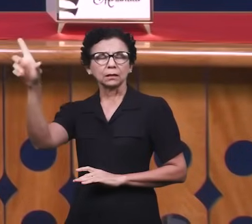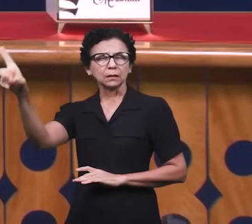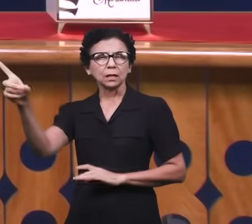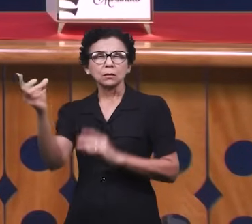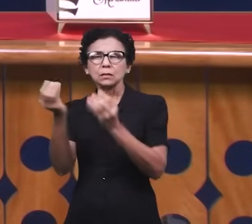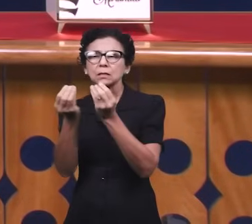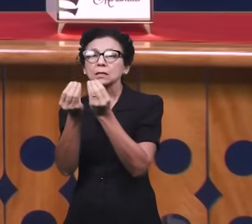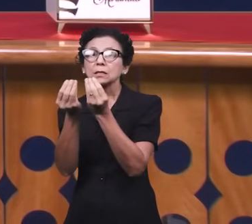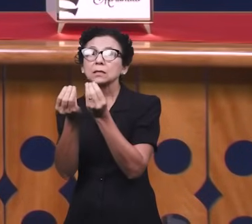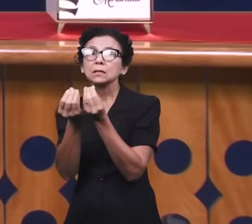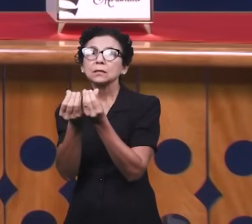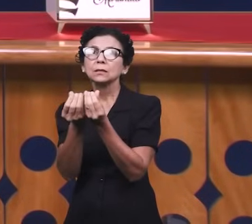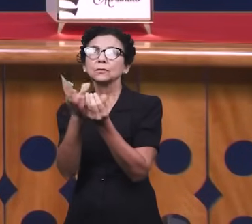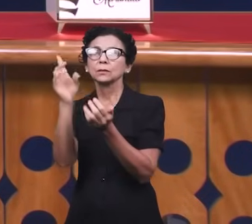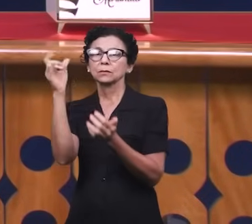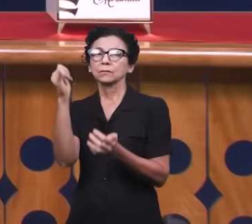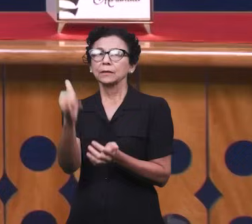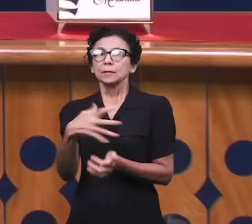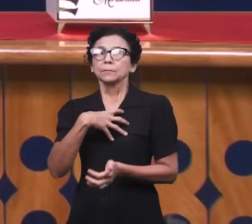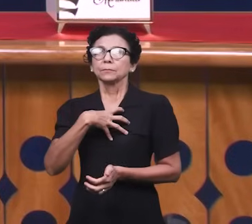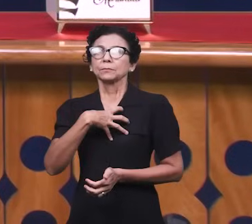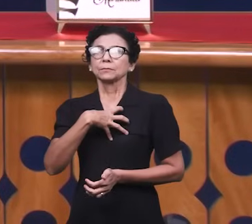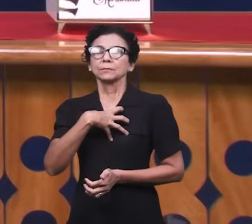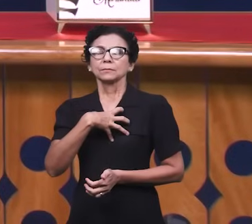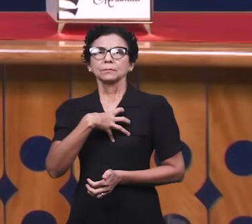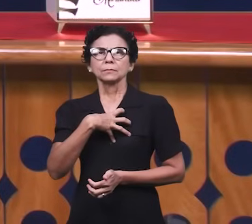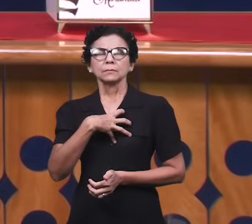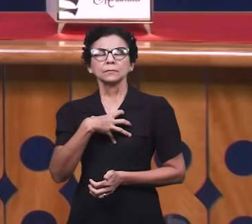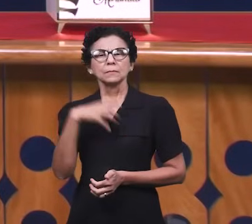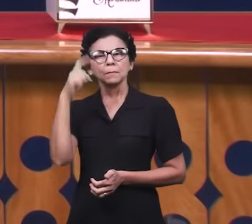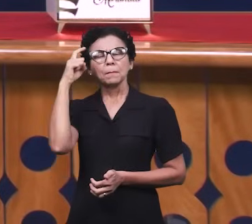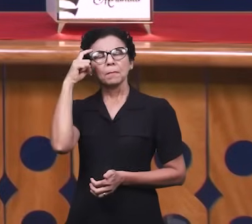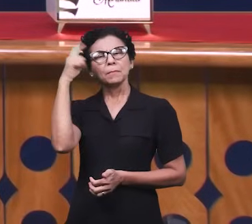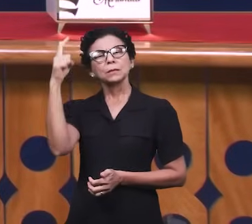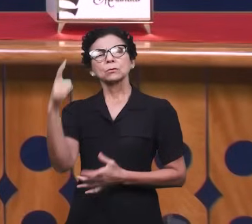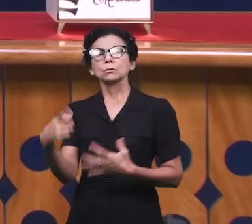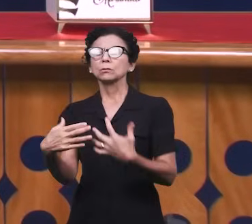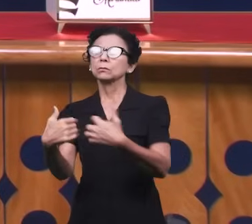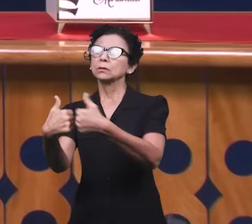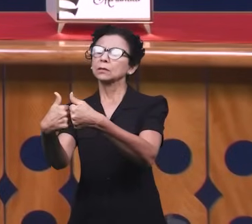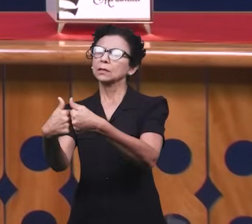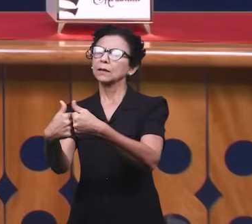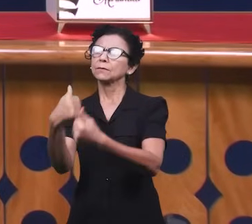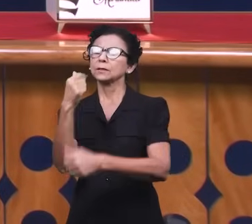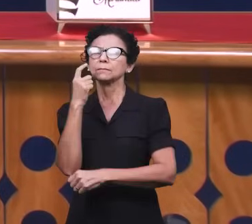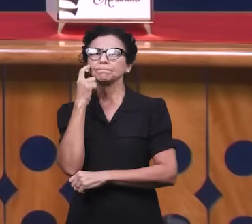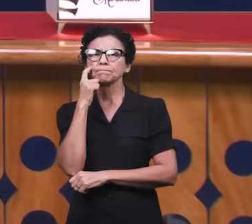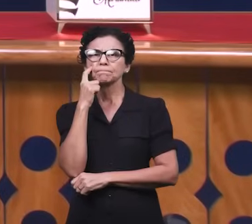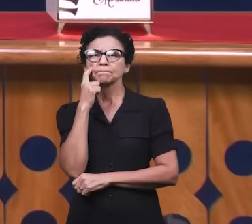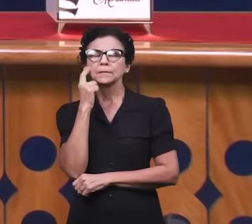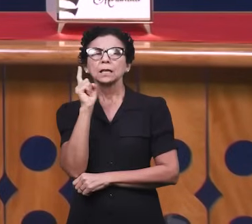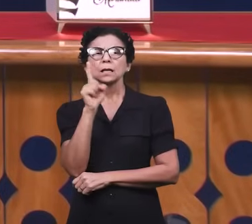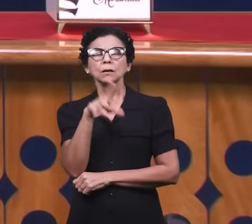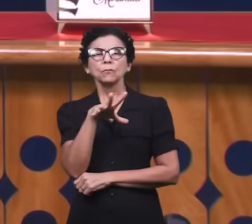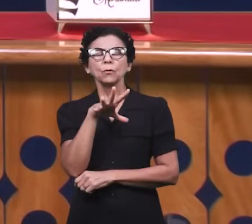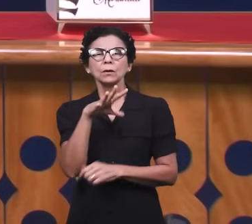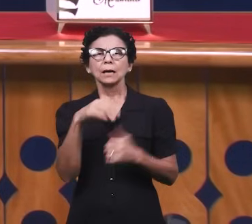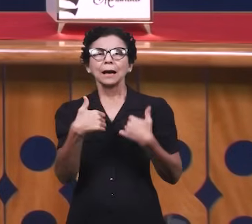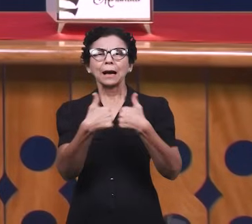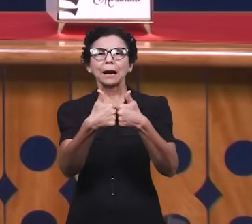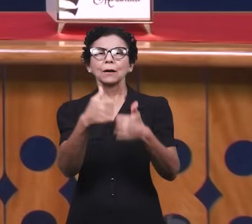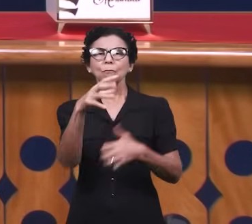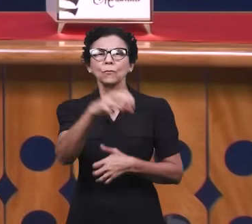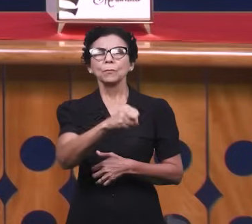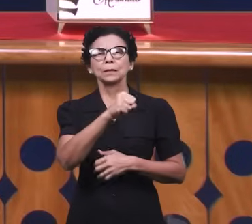ao Senhor, ele teve no coração buscar a arca, ou seja, ele queria a presença